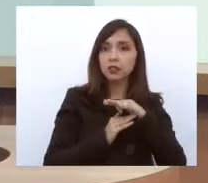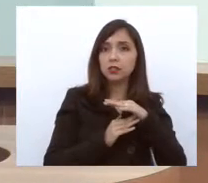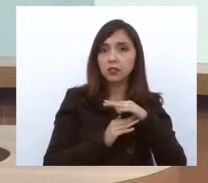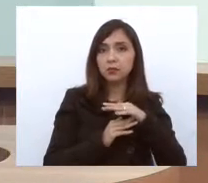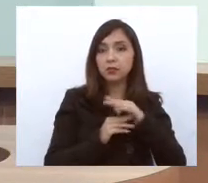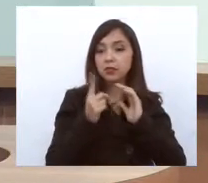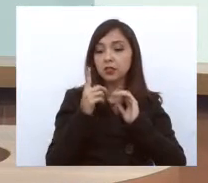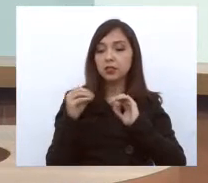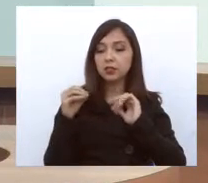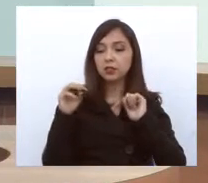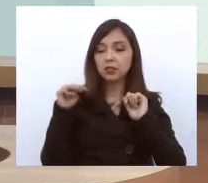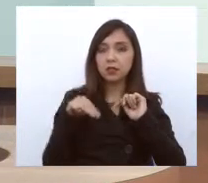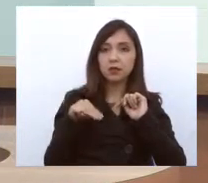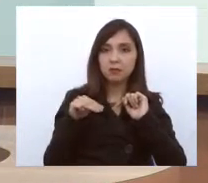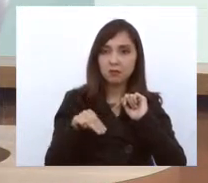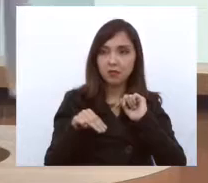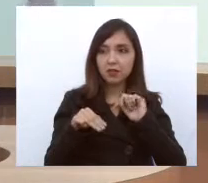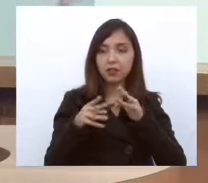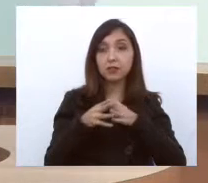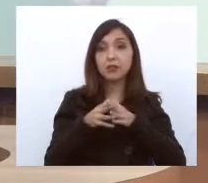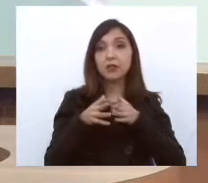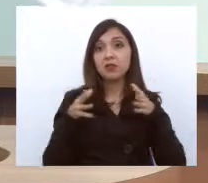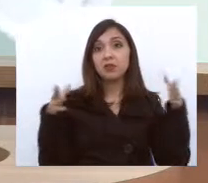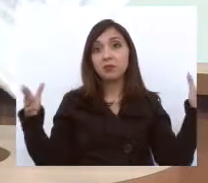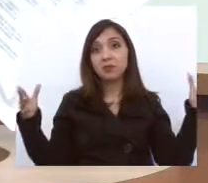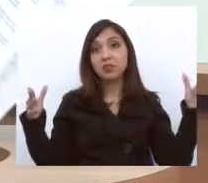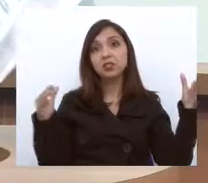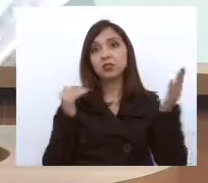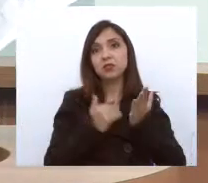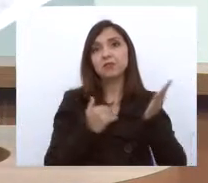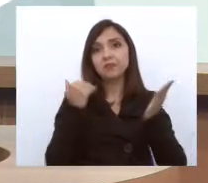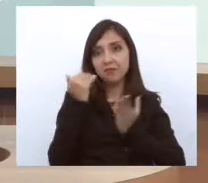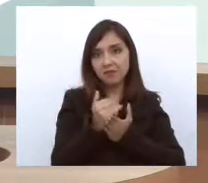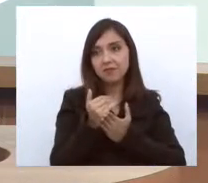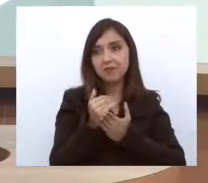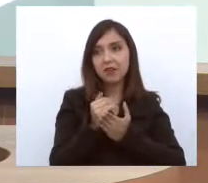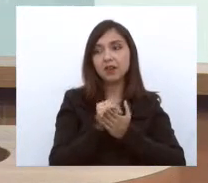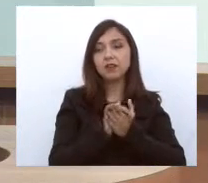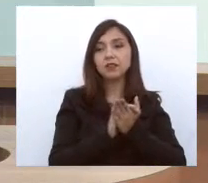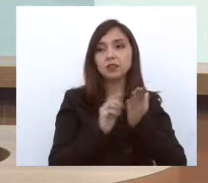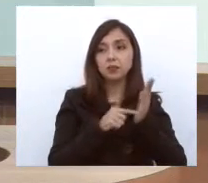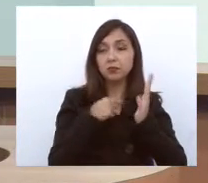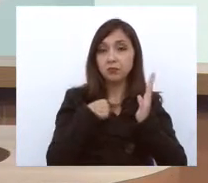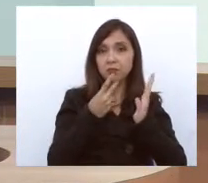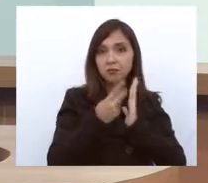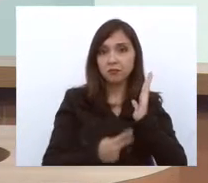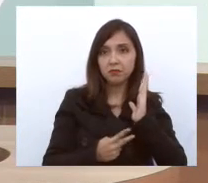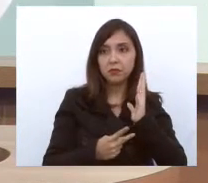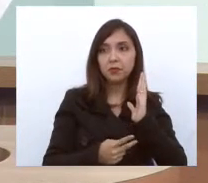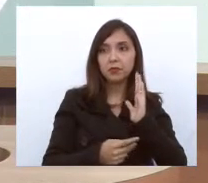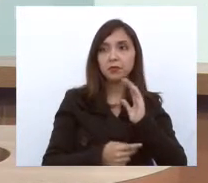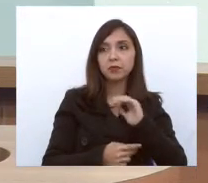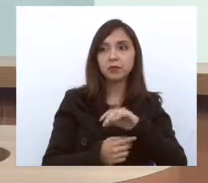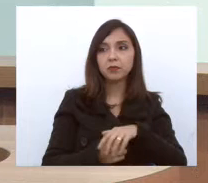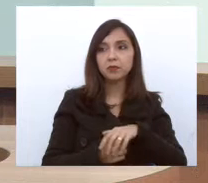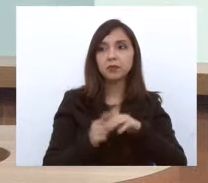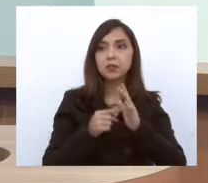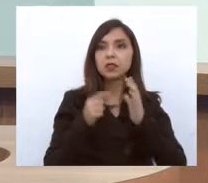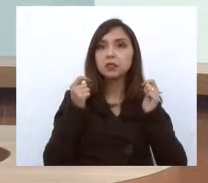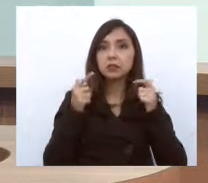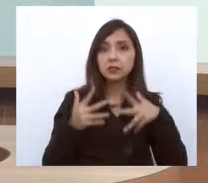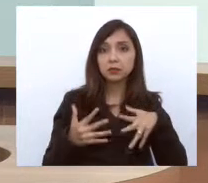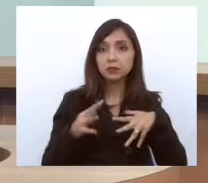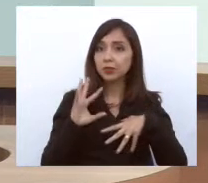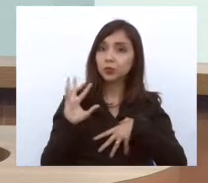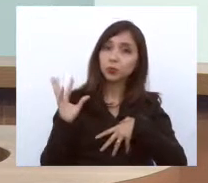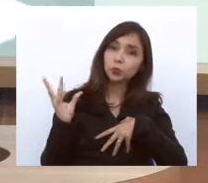100 metros. E eu aqui estou abrangindo a um todo. Tá? O meu projeto, ele está dizendo que a